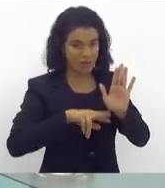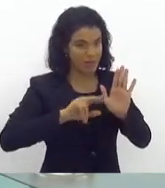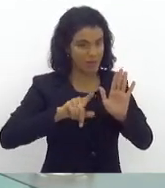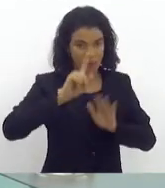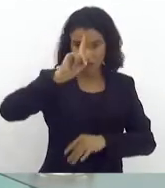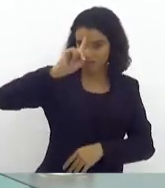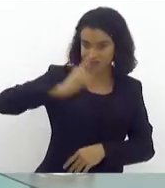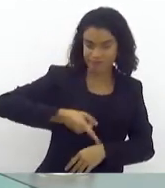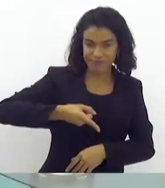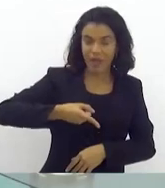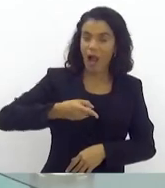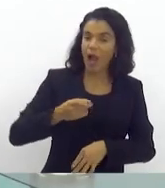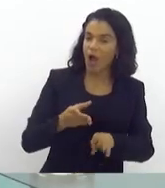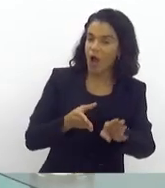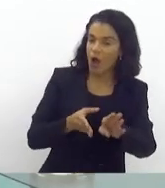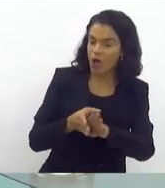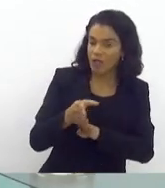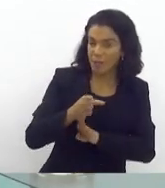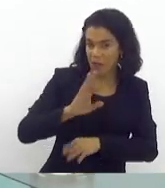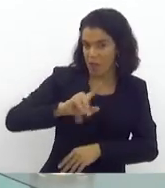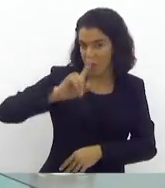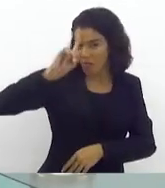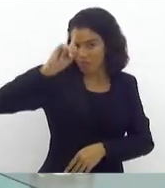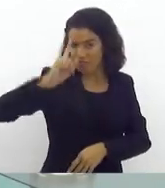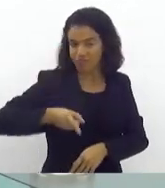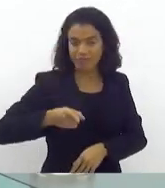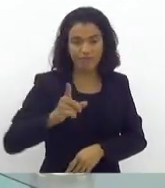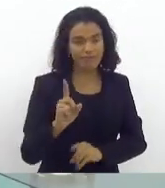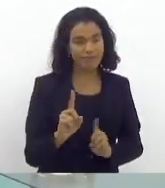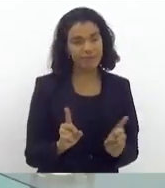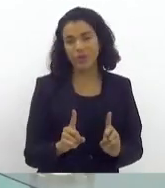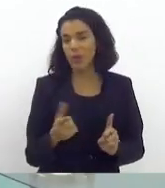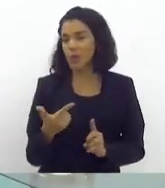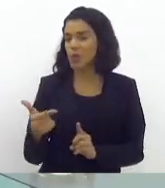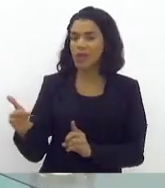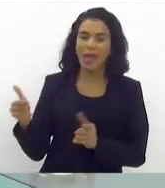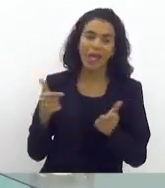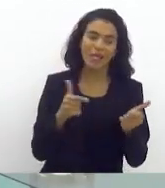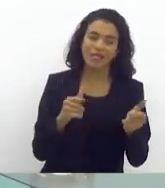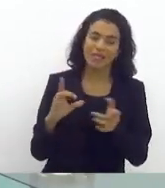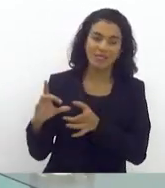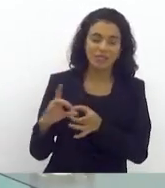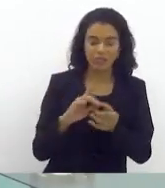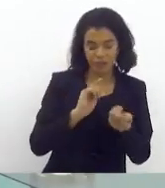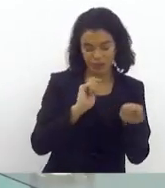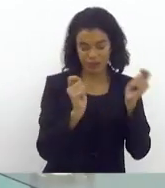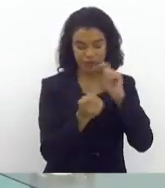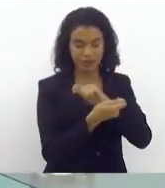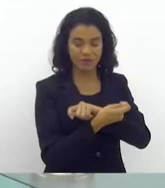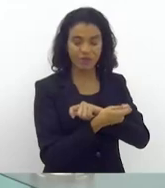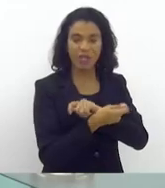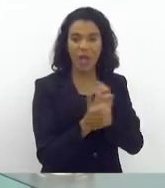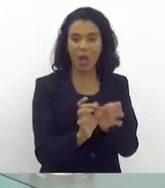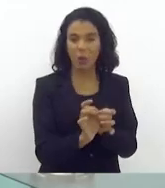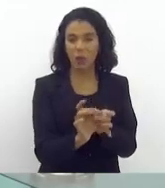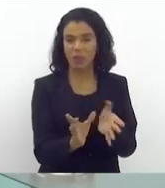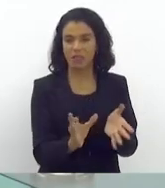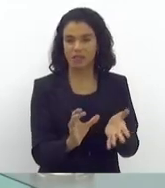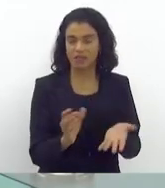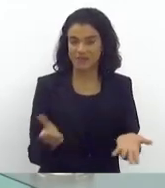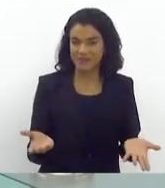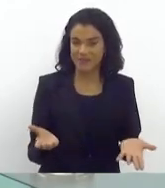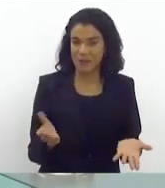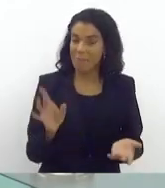Ela orienta, etc., mas não é determinativo. Então, não faz sentido transformar em autorizativo. A não ser que lá